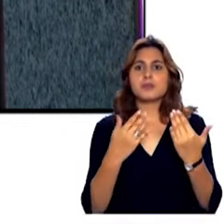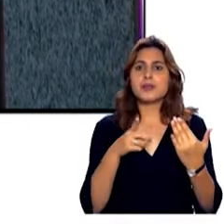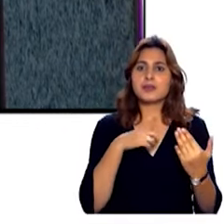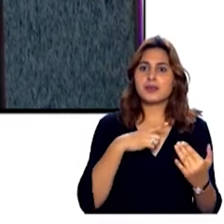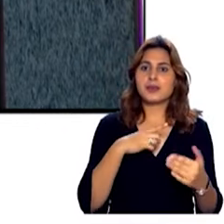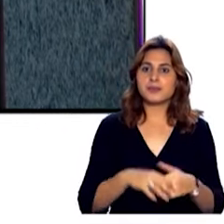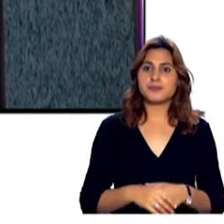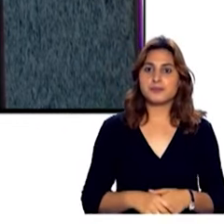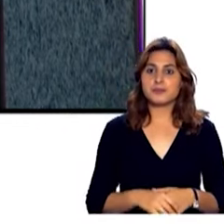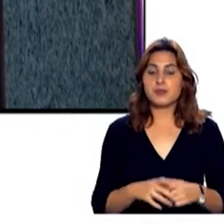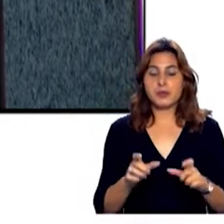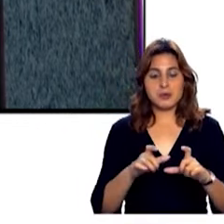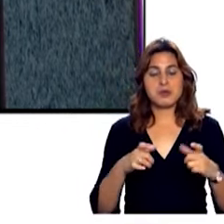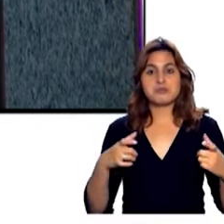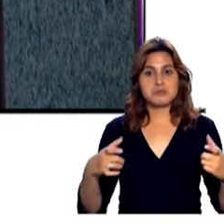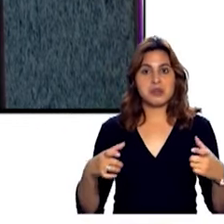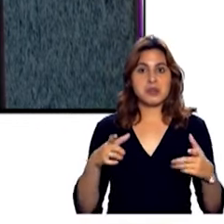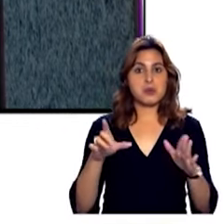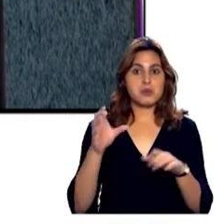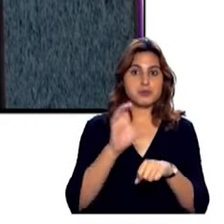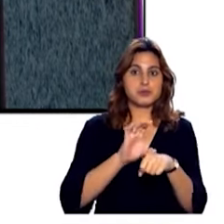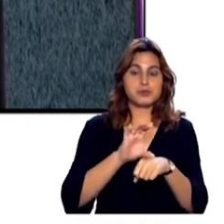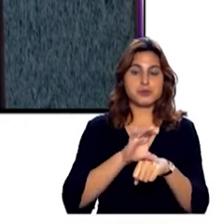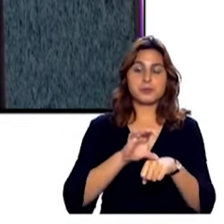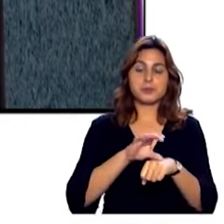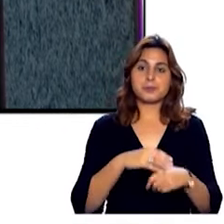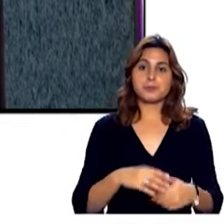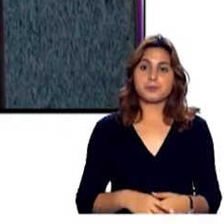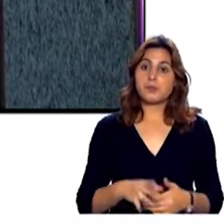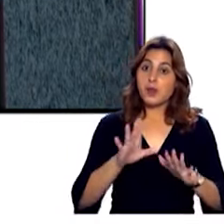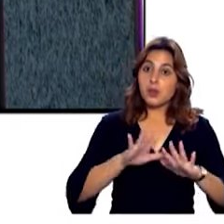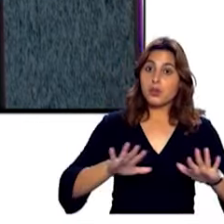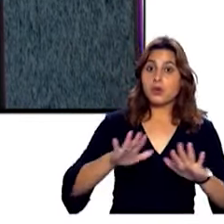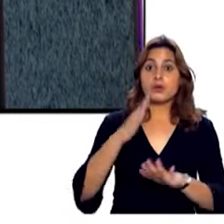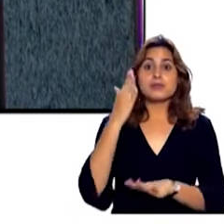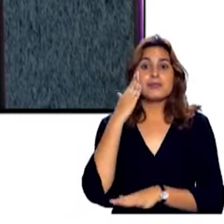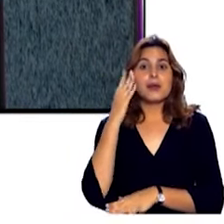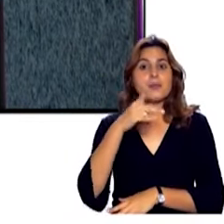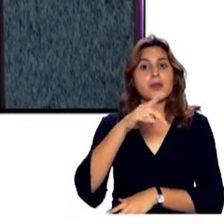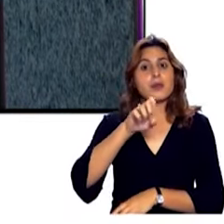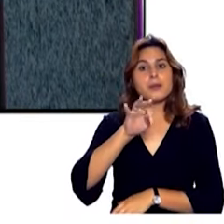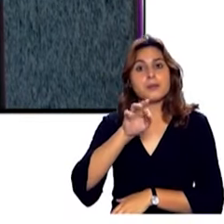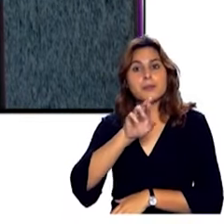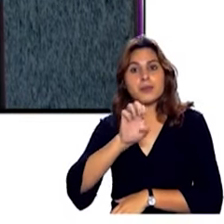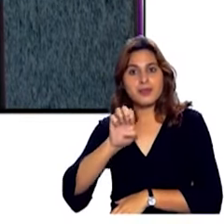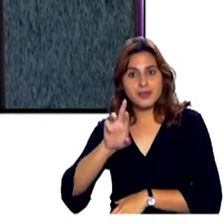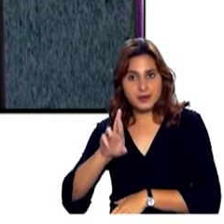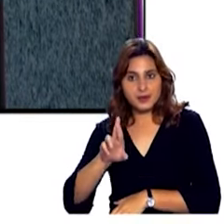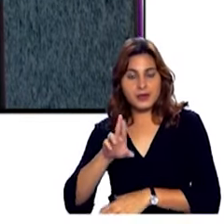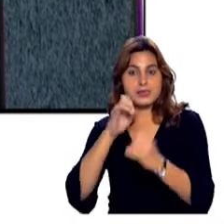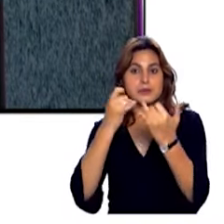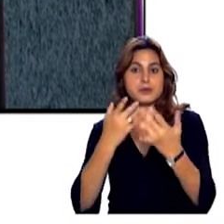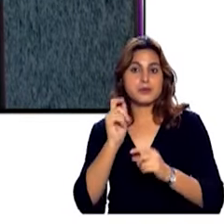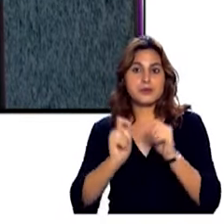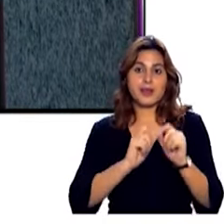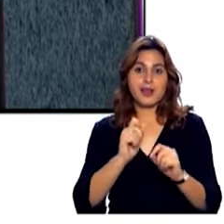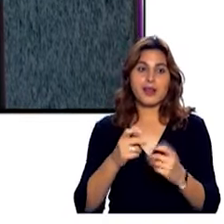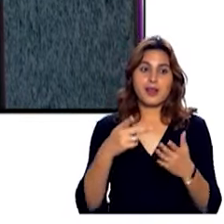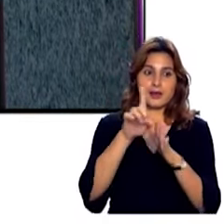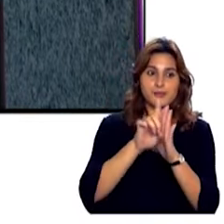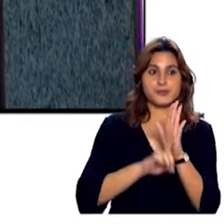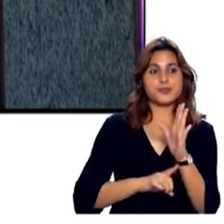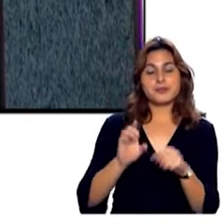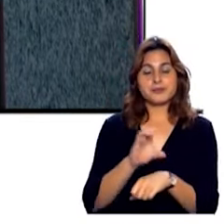constitucional diz ele como todos sabem Peter diz isso n no Direito